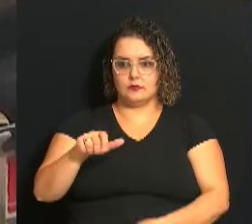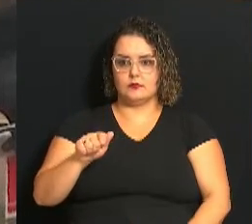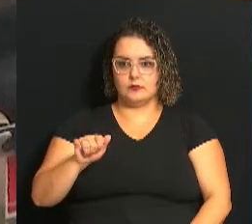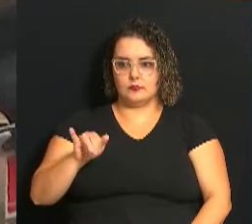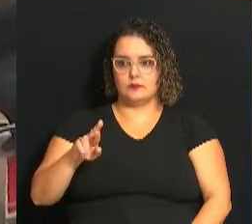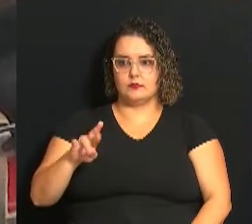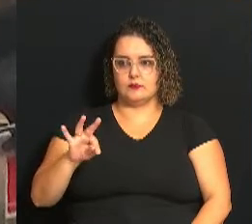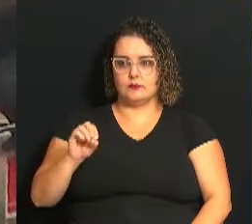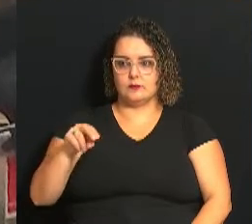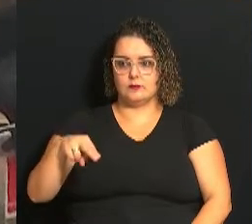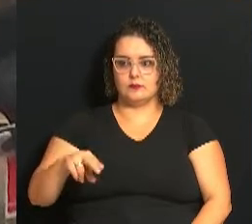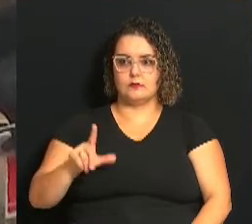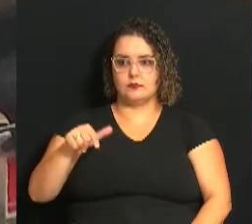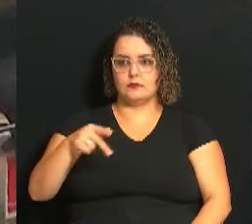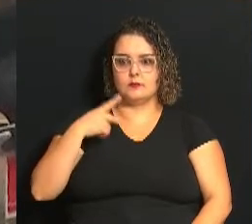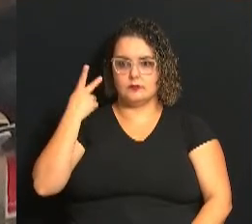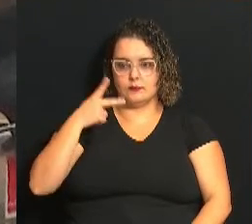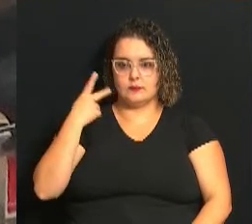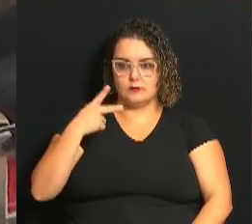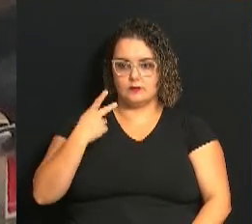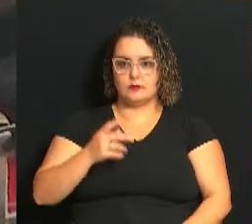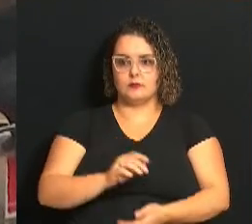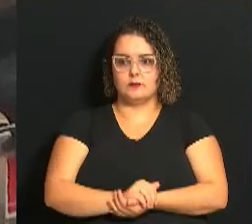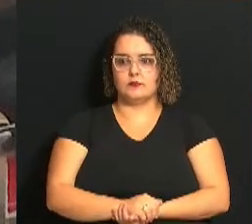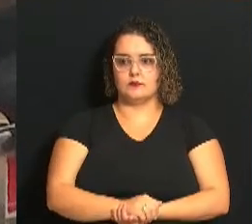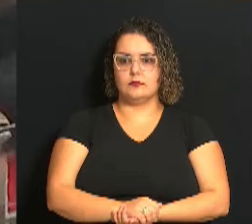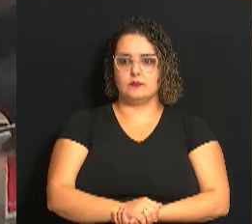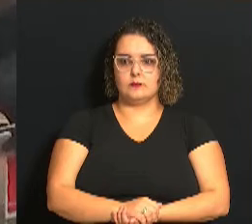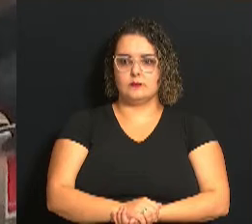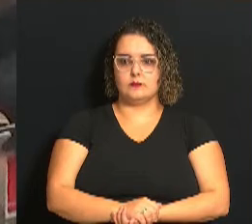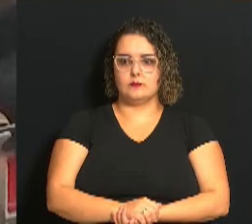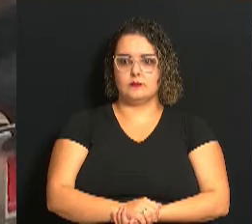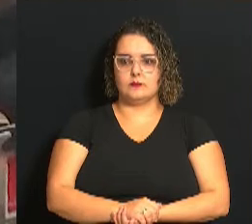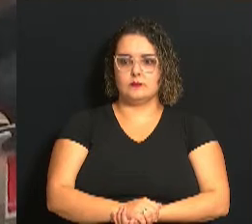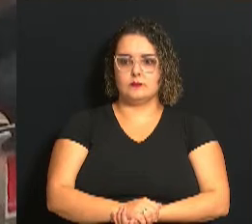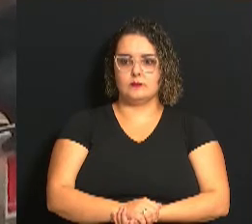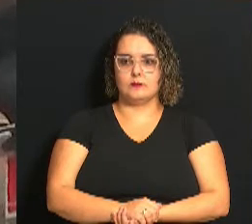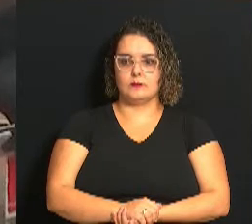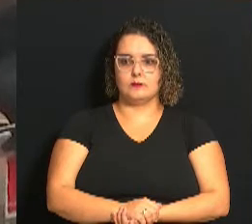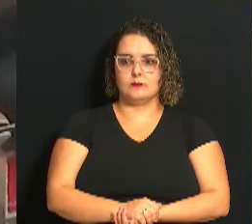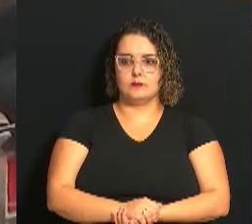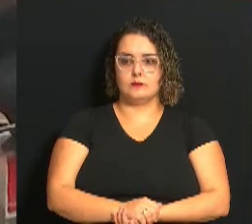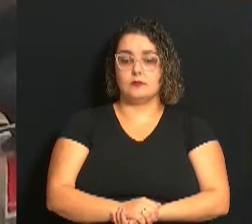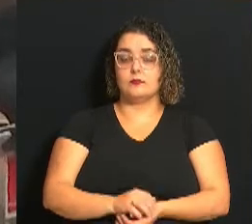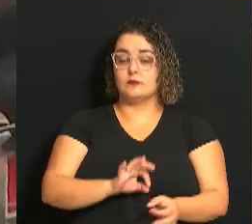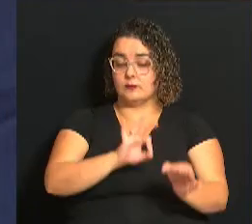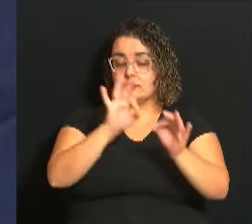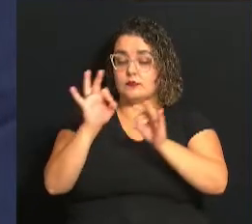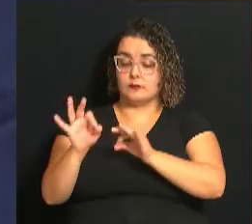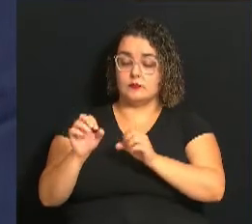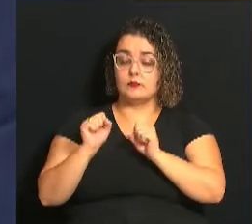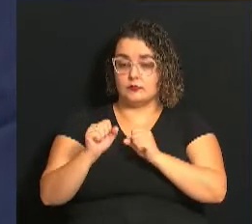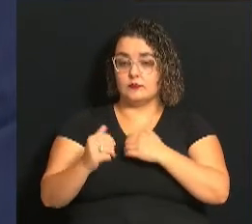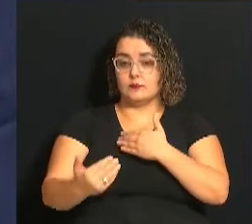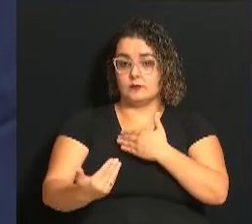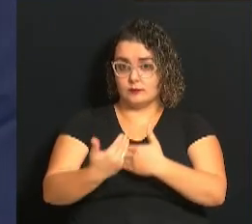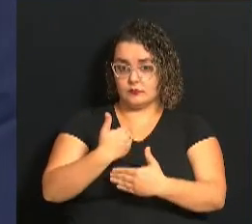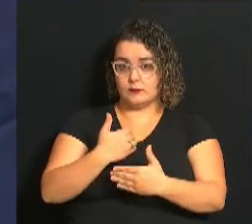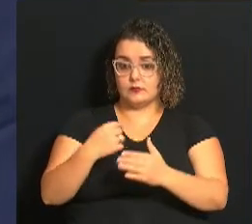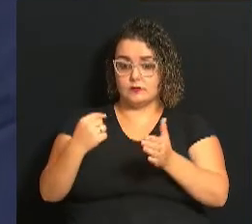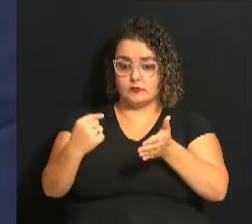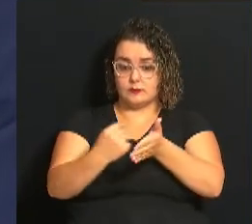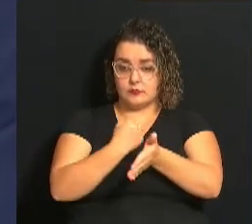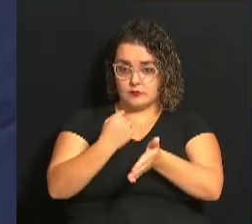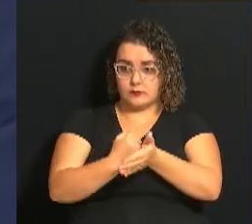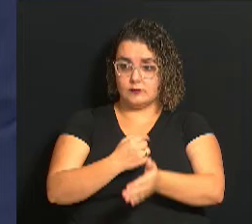eu passo a palavra aos vereadores que forem inscritos e ao público presente. Você que nos assiste pode participar com as perguntas, tá? Pode entrar